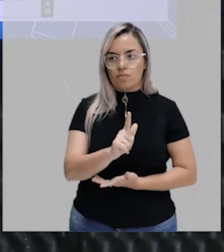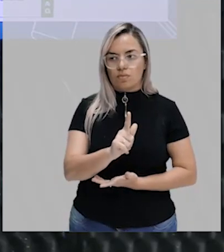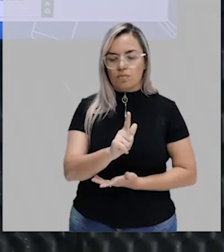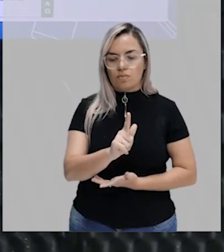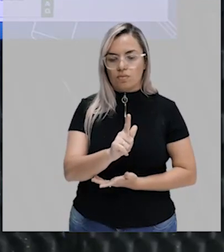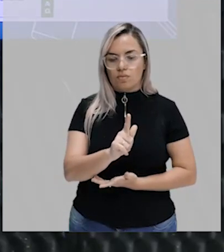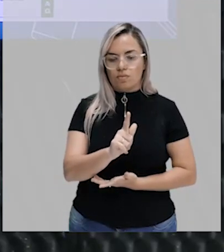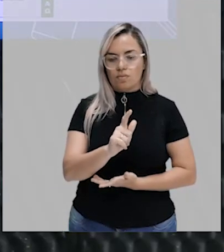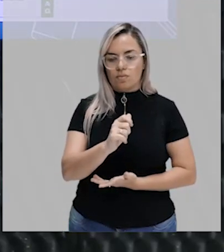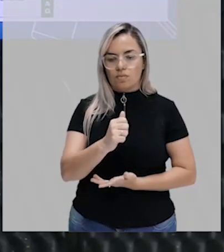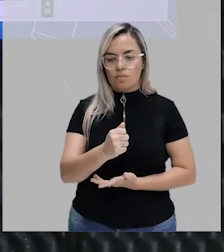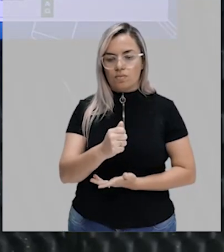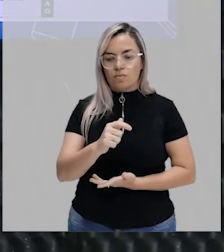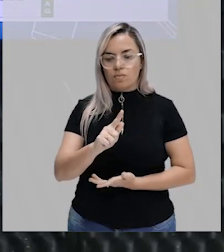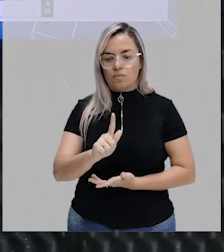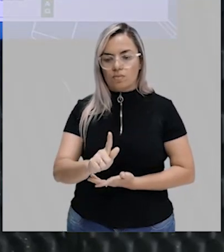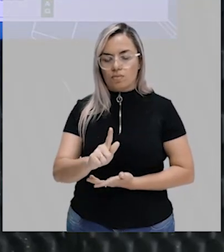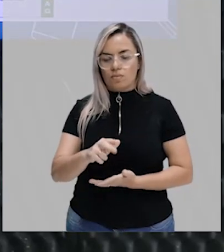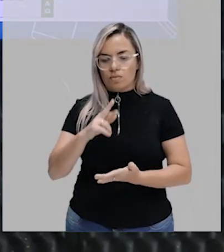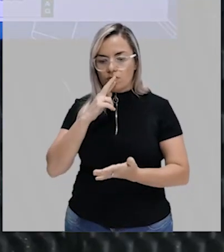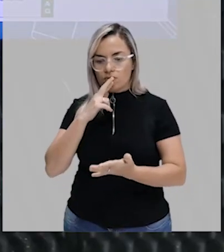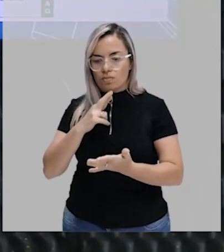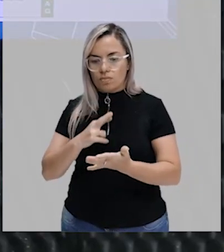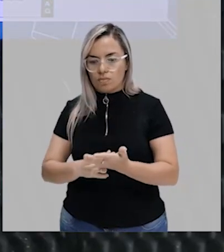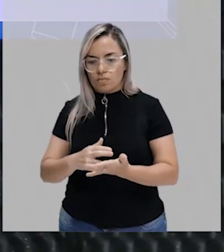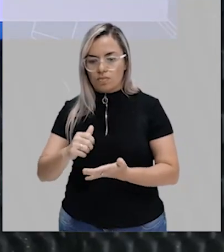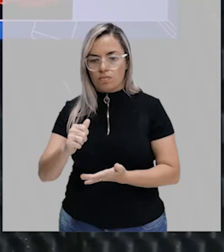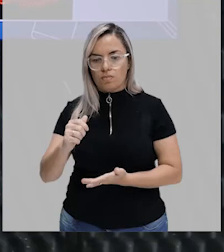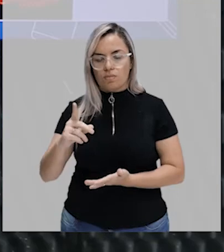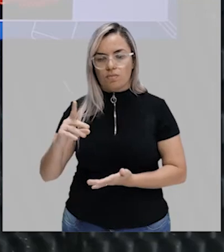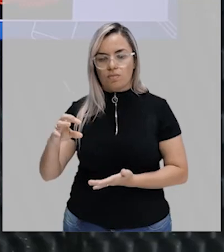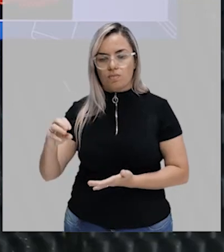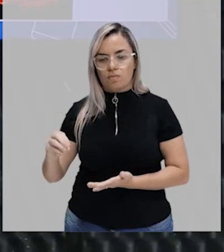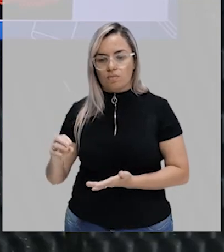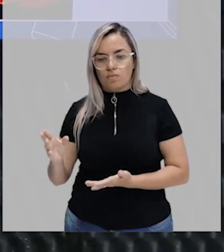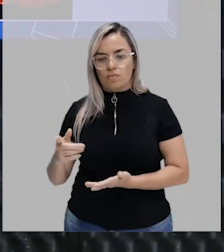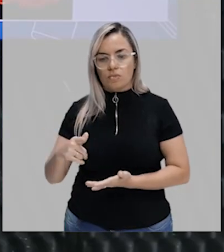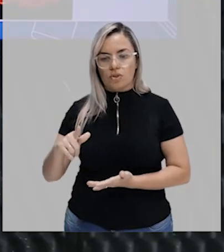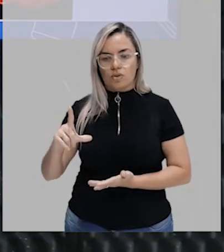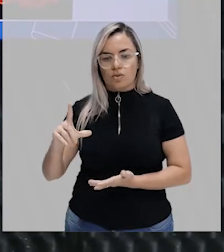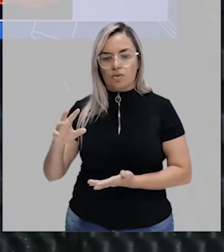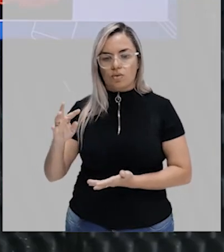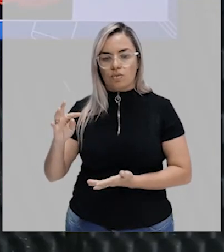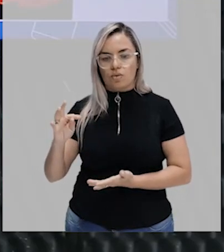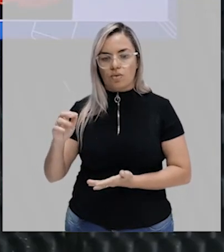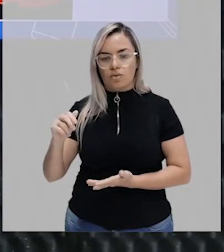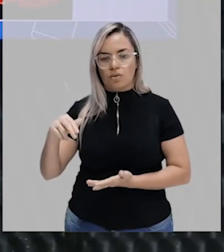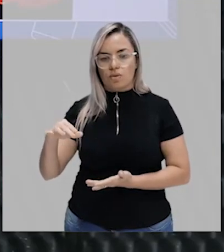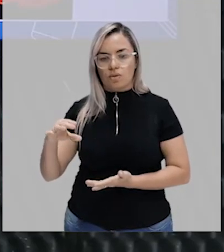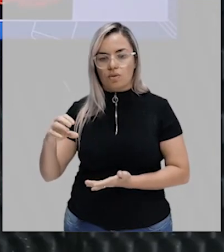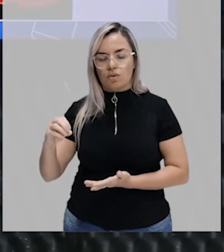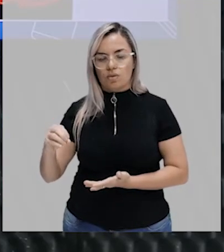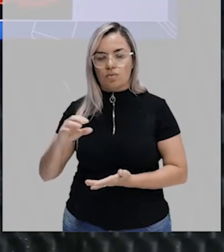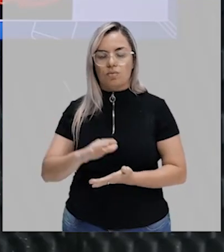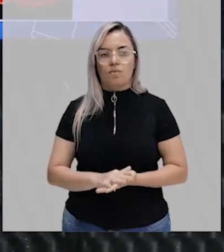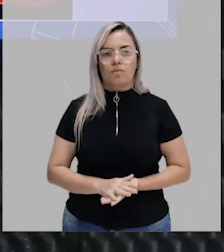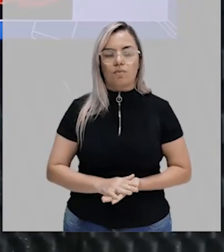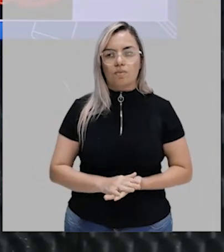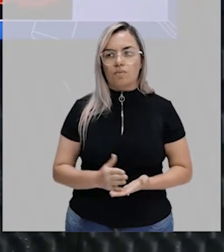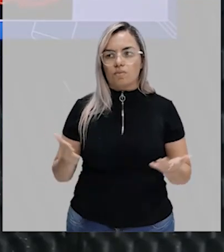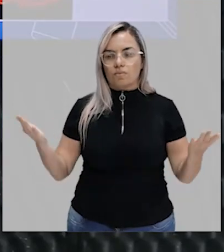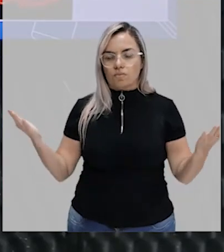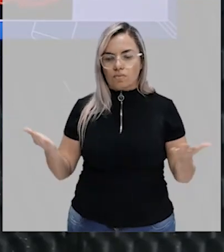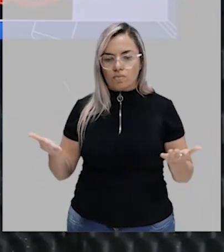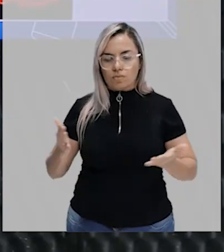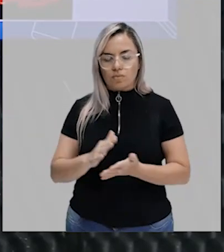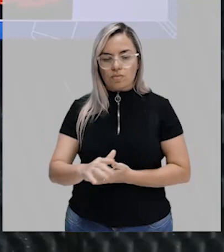GAG, tá aqui, ó. GAG vai resultar no ácido glutâmico. Tá aqui, ó. Ácido glutâmico, tá? Agora,